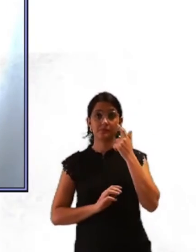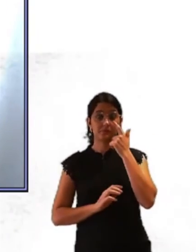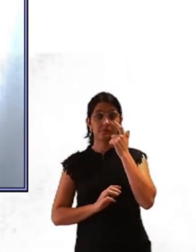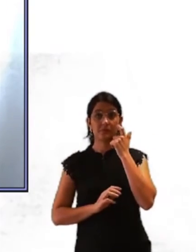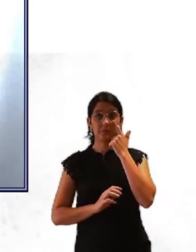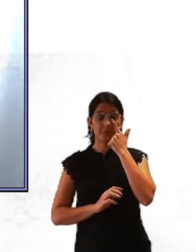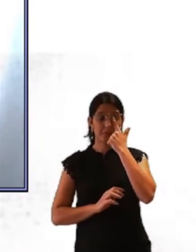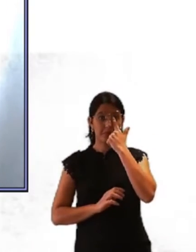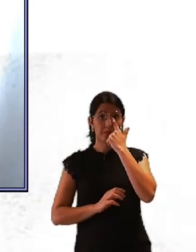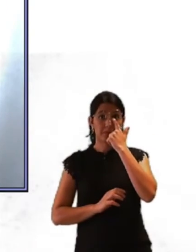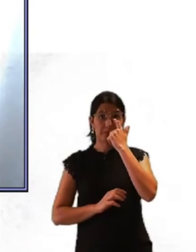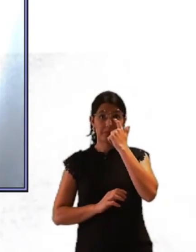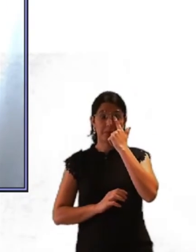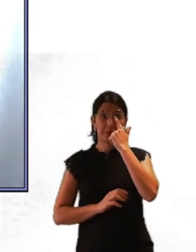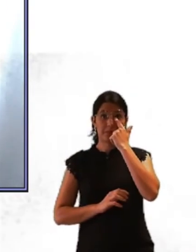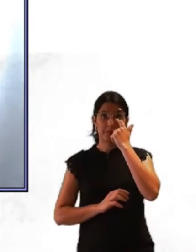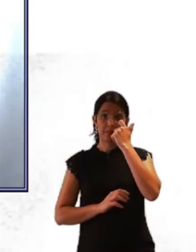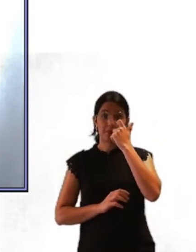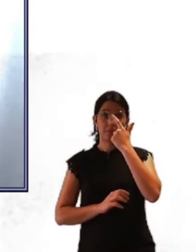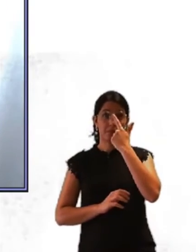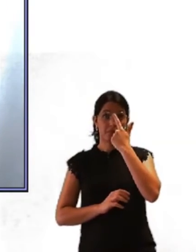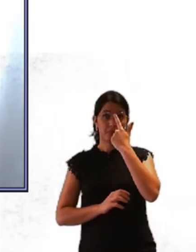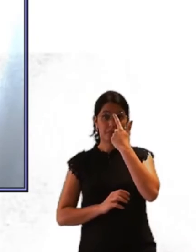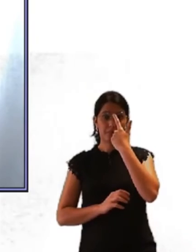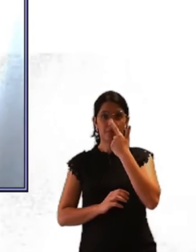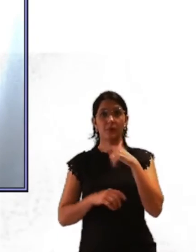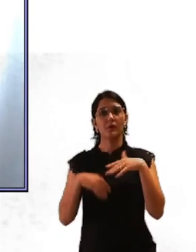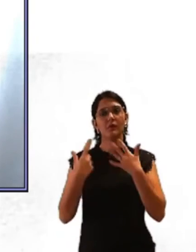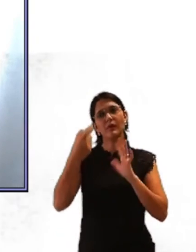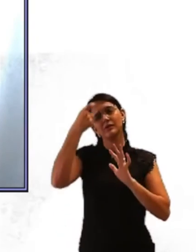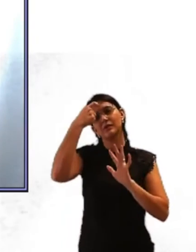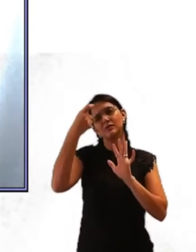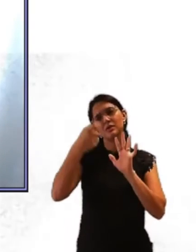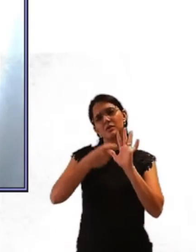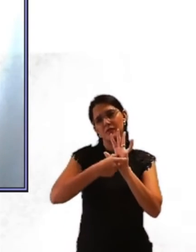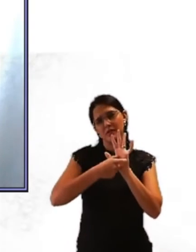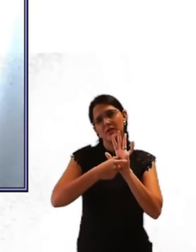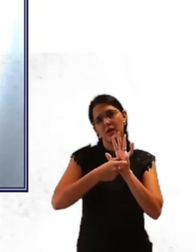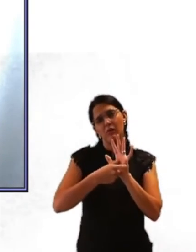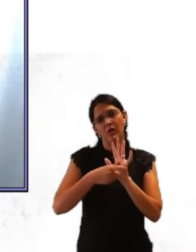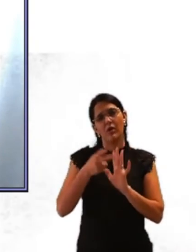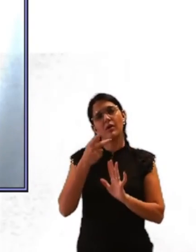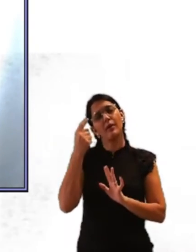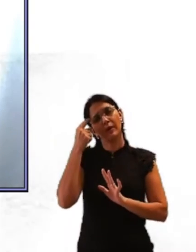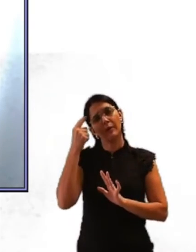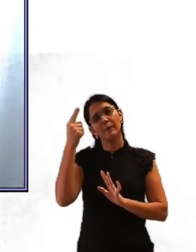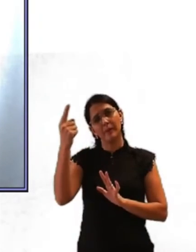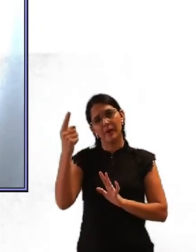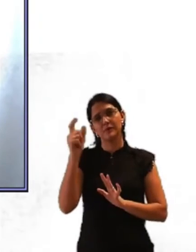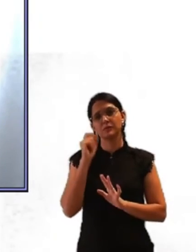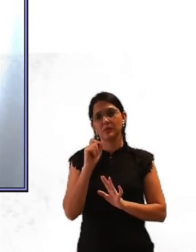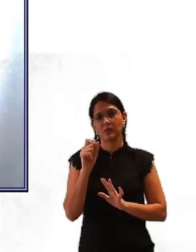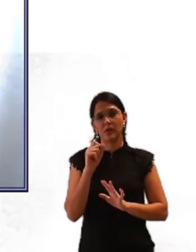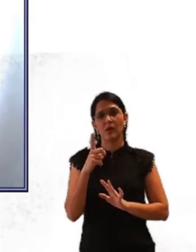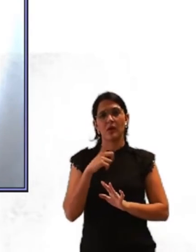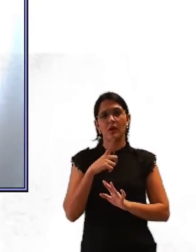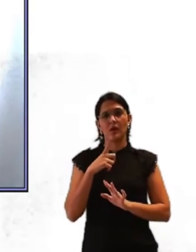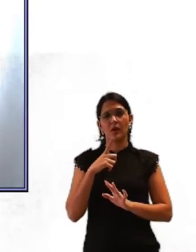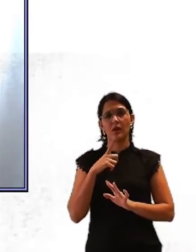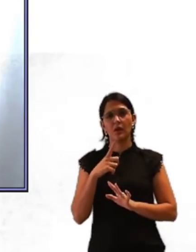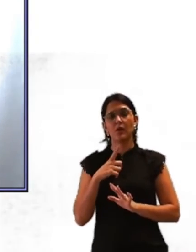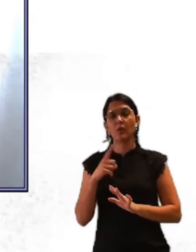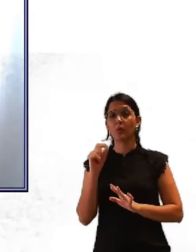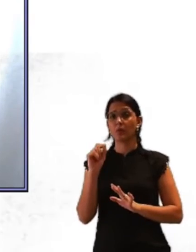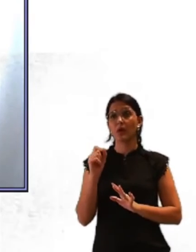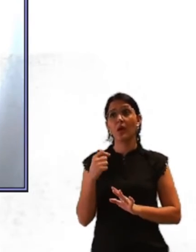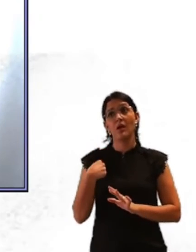a inteligência artificial, eu vejo, né, assim, não sou refratário a isso, mas a minha